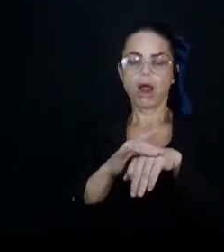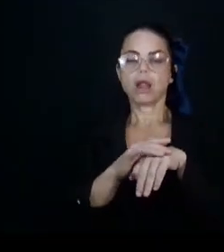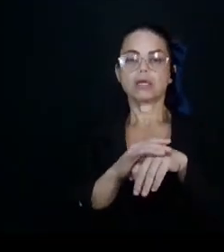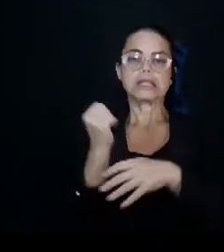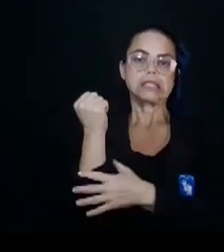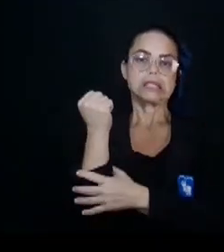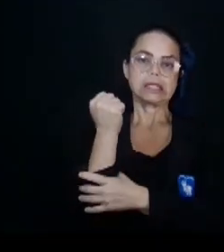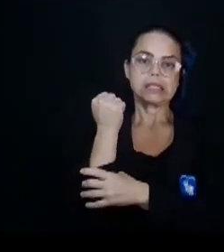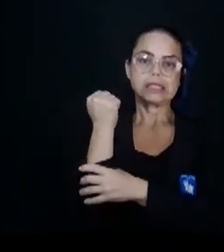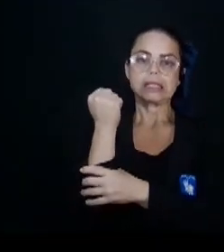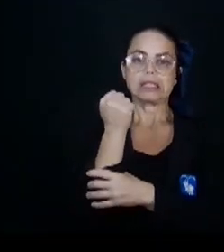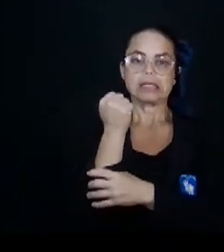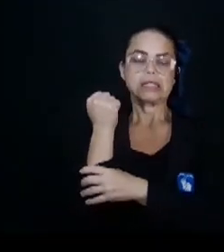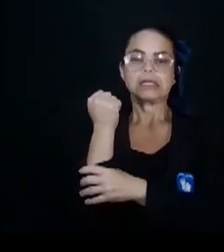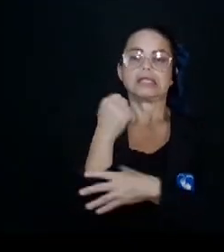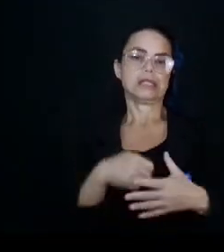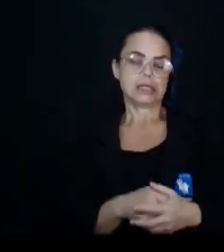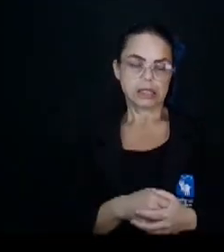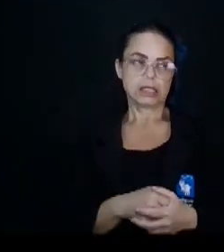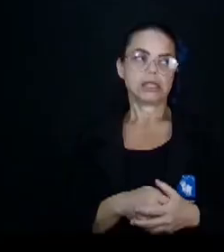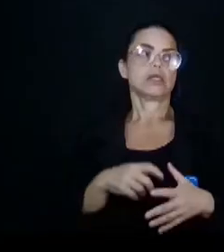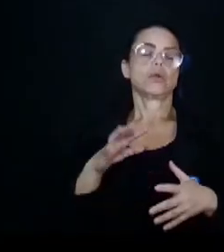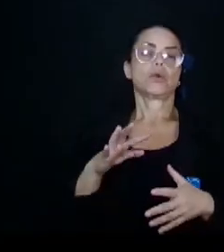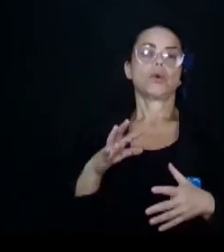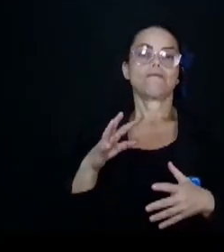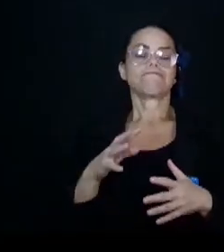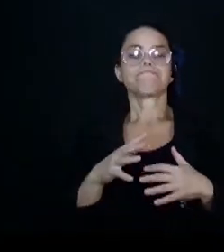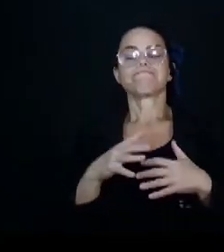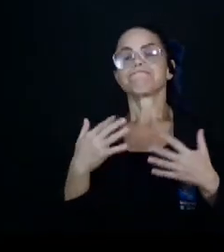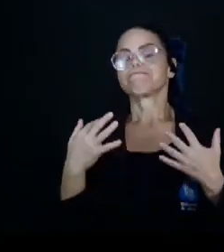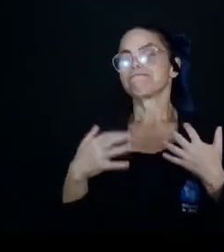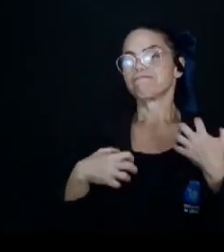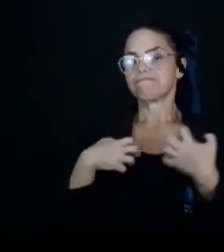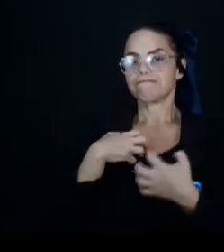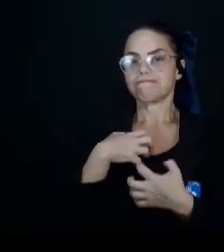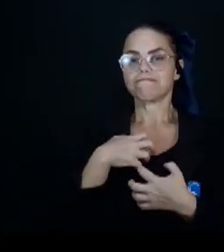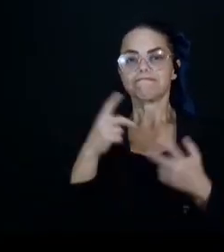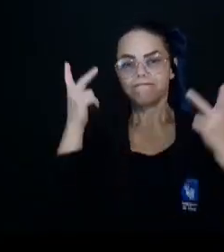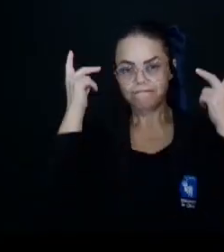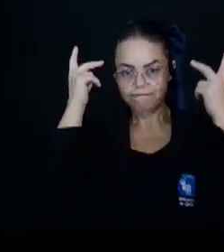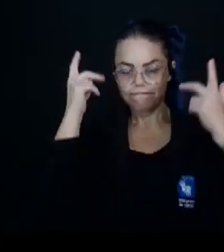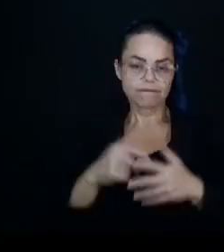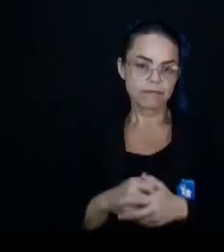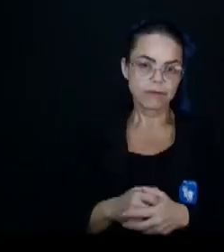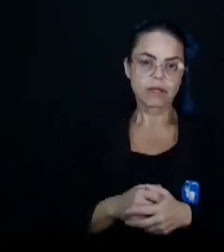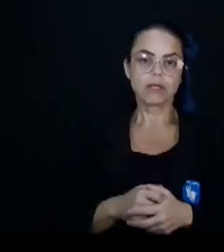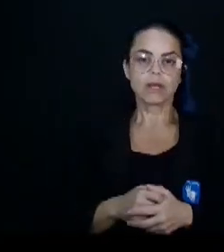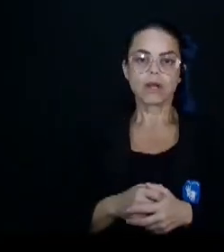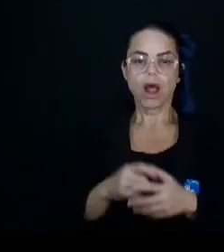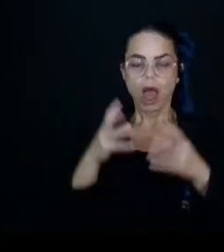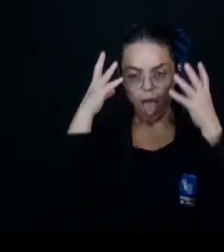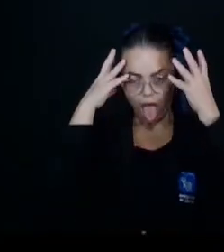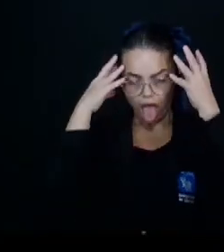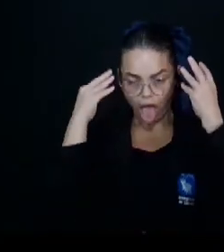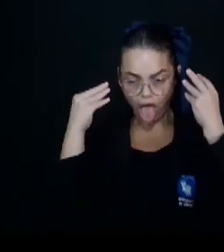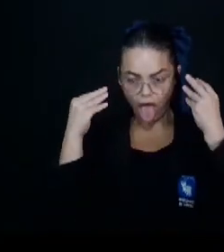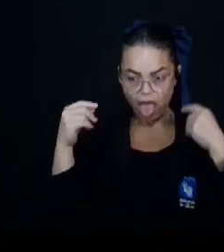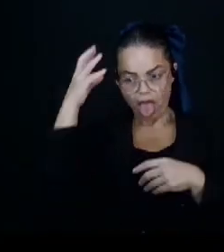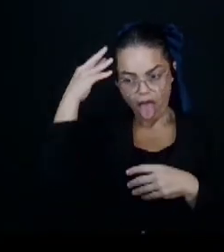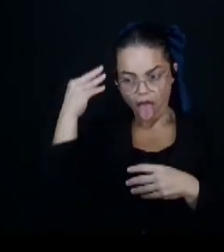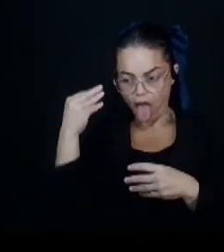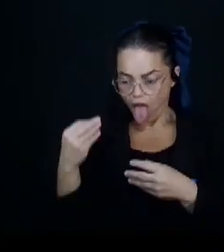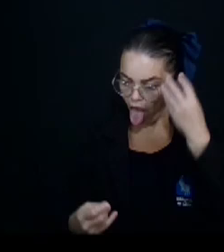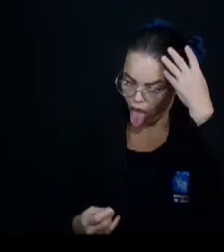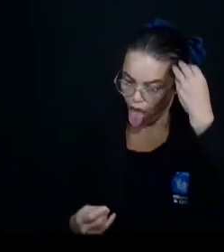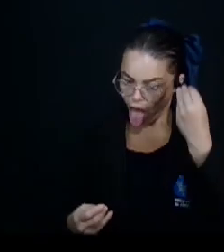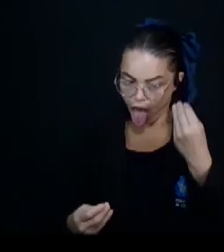efeitos colaterais mais comuns em todas as quimioterapias, que é queda de cabelo, né, então de todos os cabelos, a